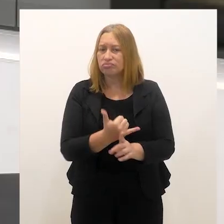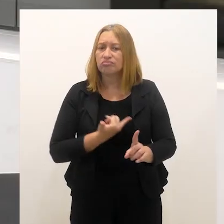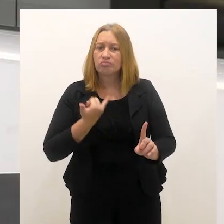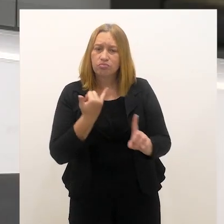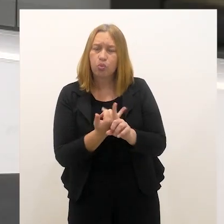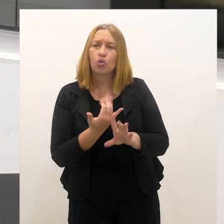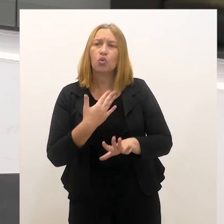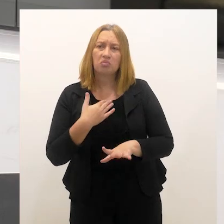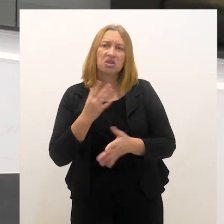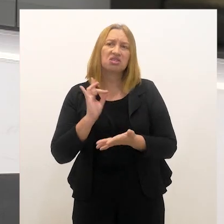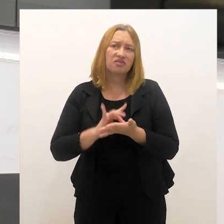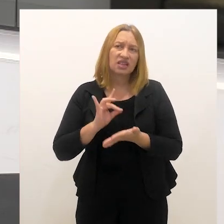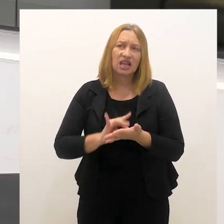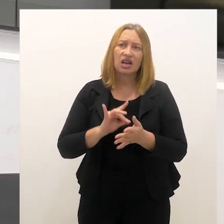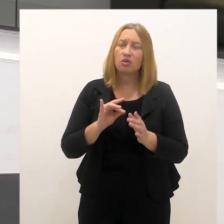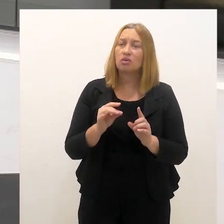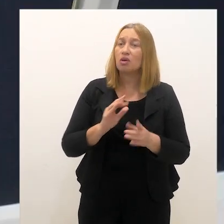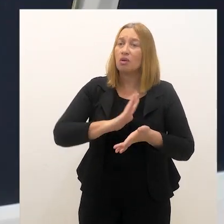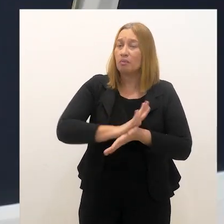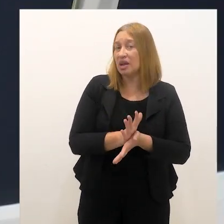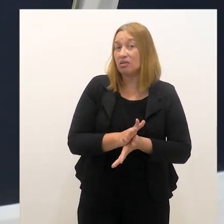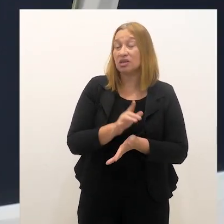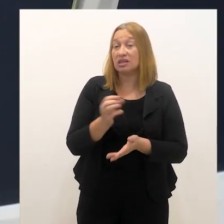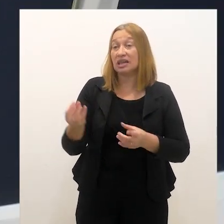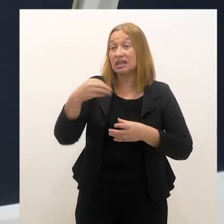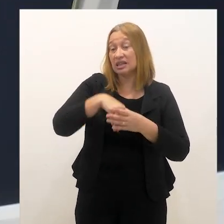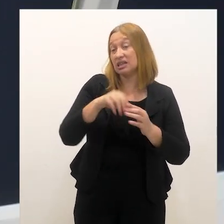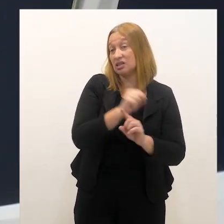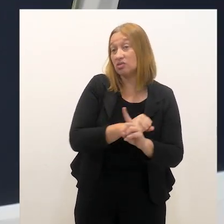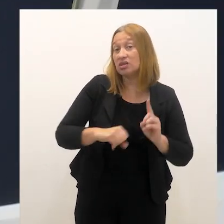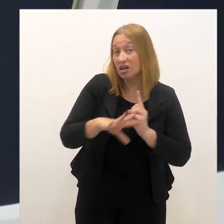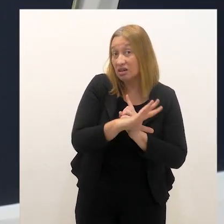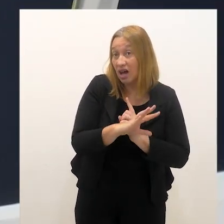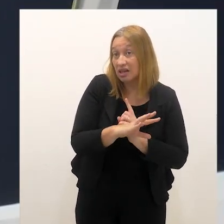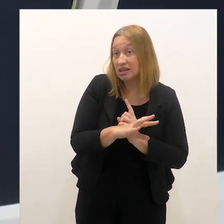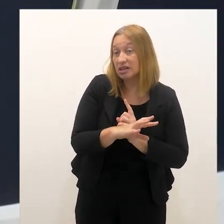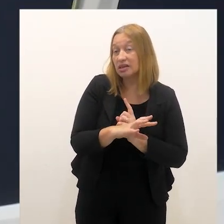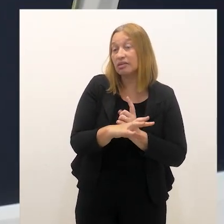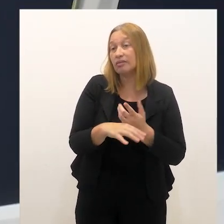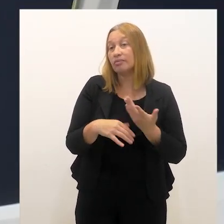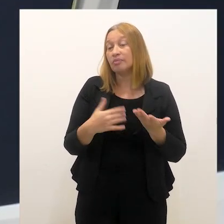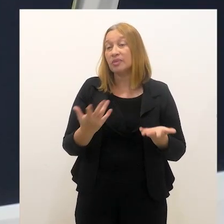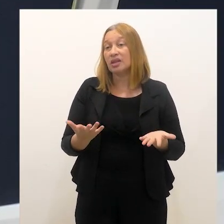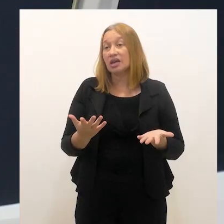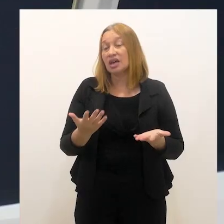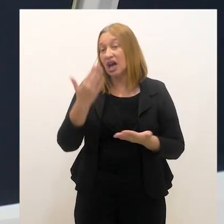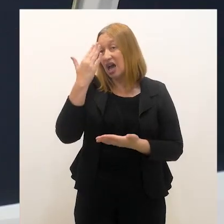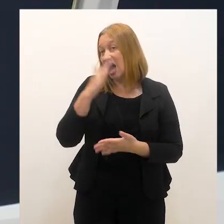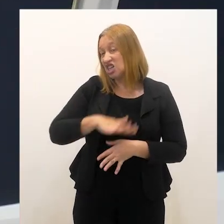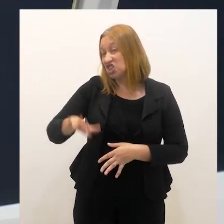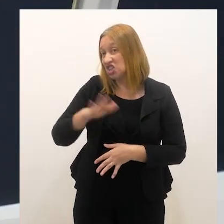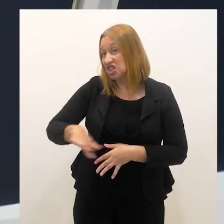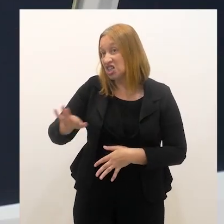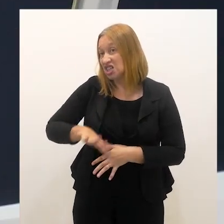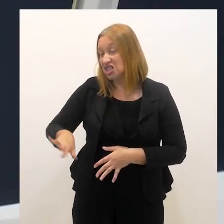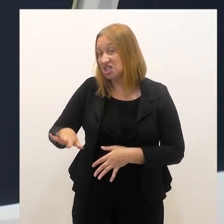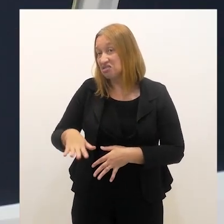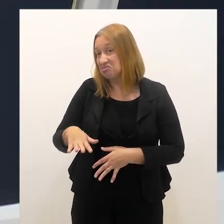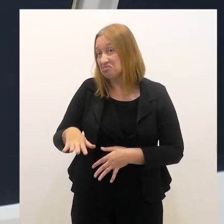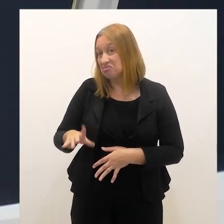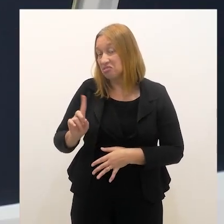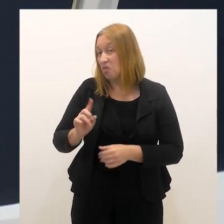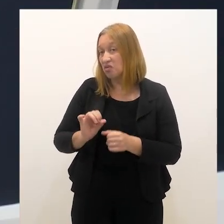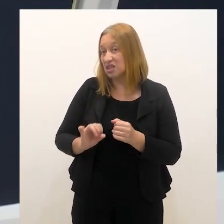né? Porque é isso, o preconceito tá aí na sociedade e as crianças não fizeram